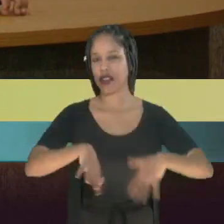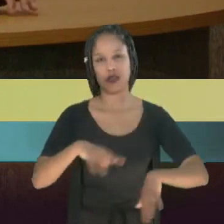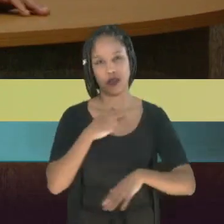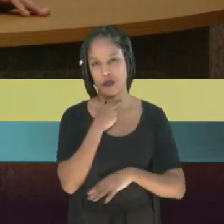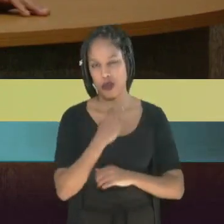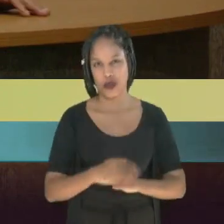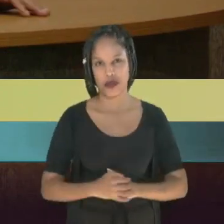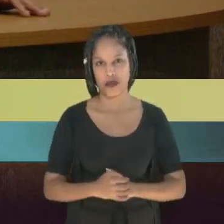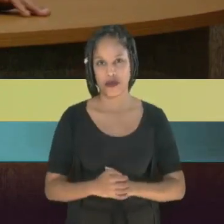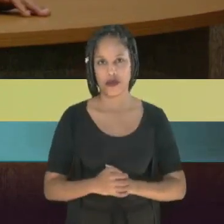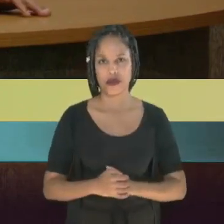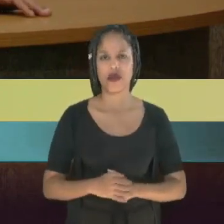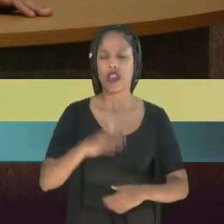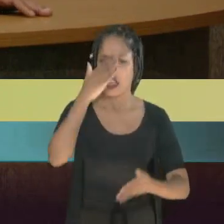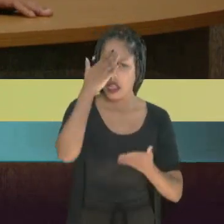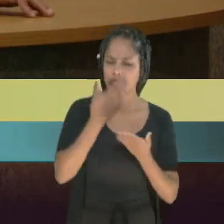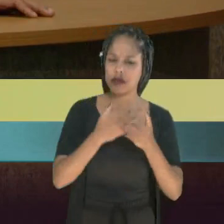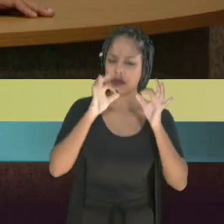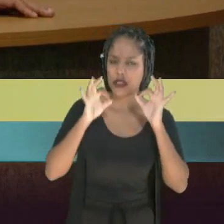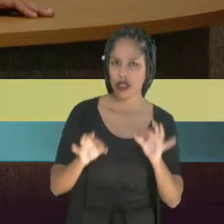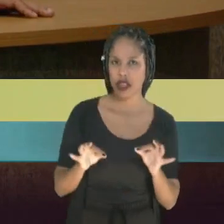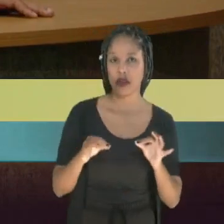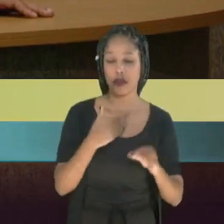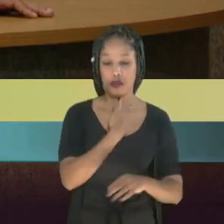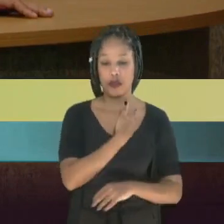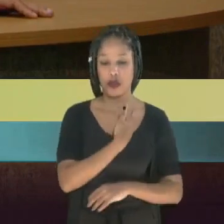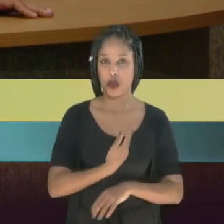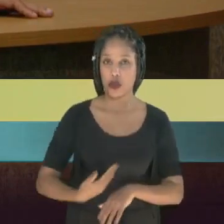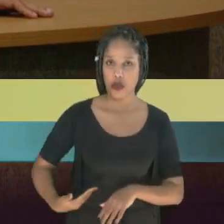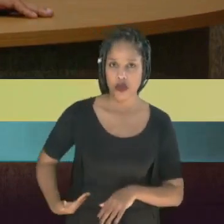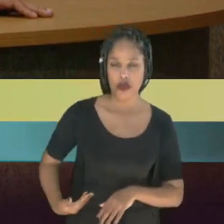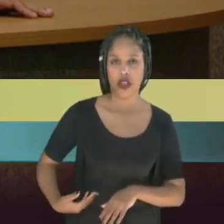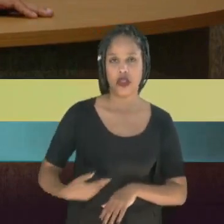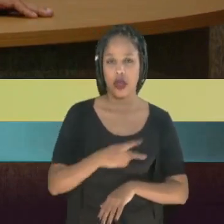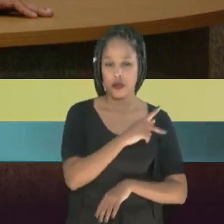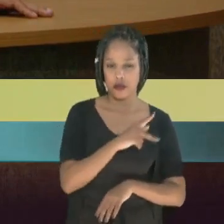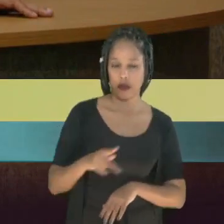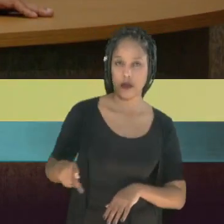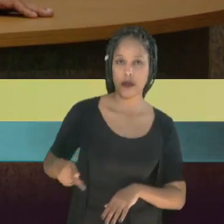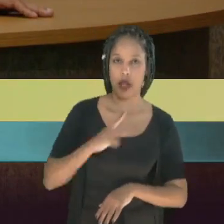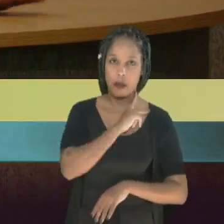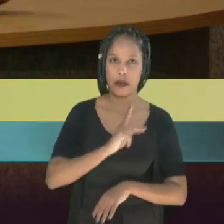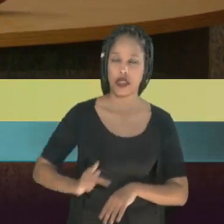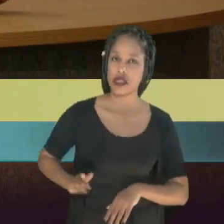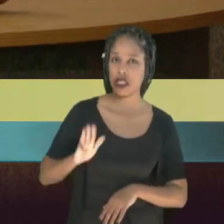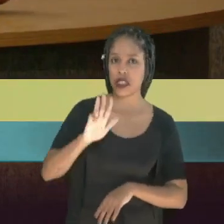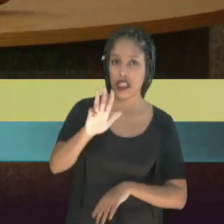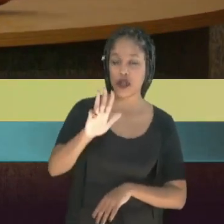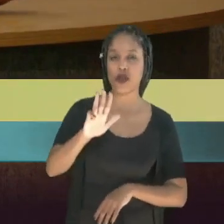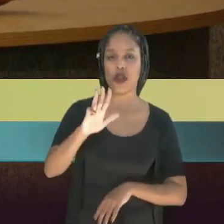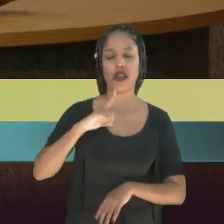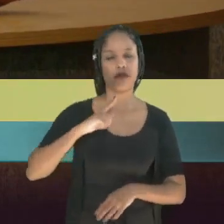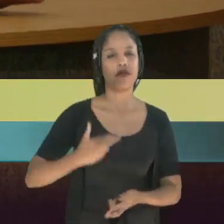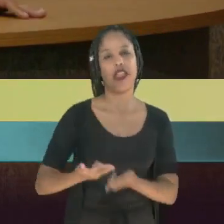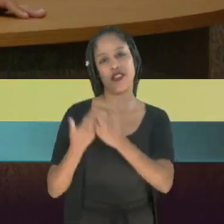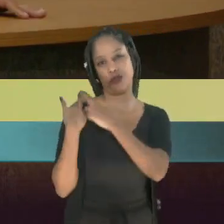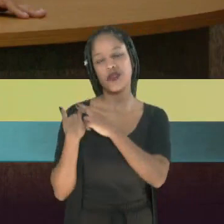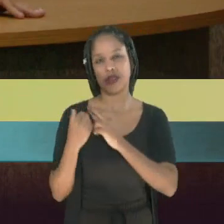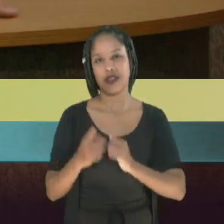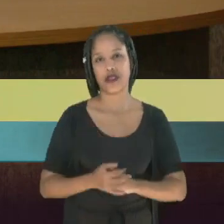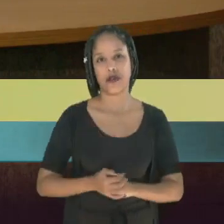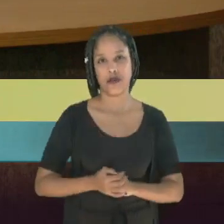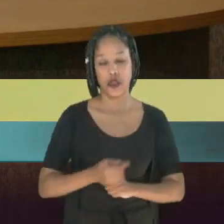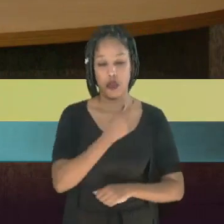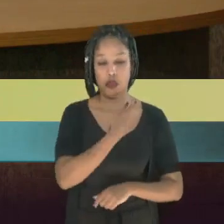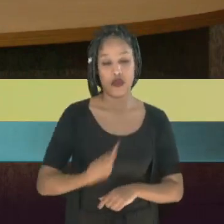certeza que nós não seremos, o governo do presidente Lula não será irresponsável, como foi o governo anterior, que colocou